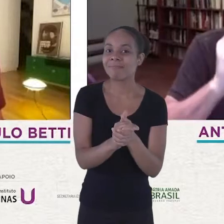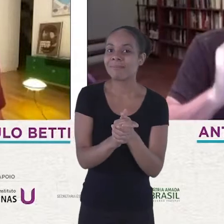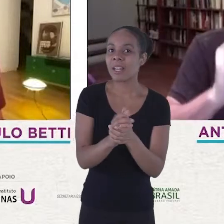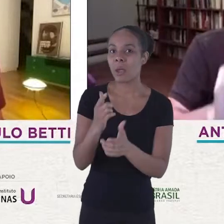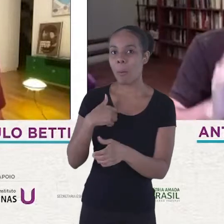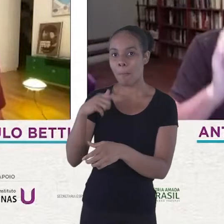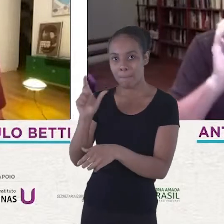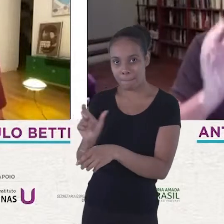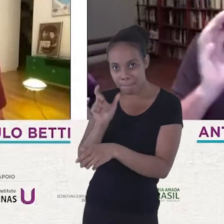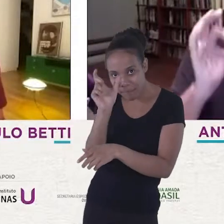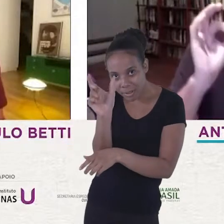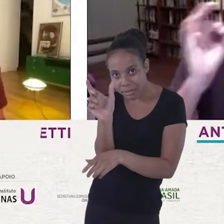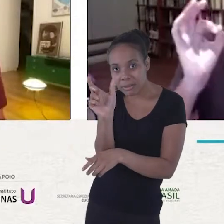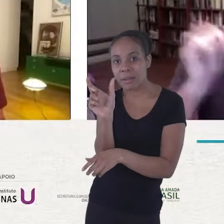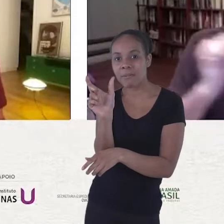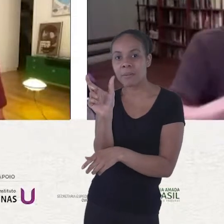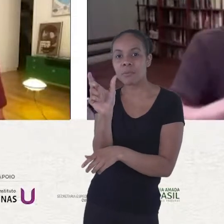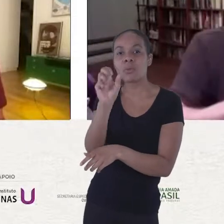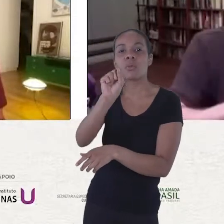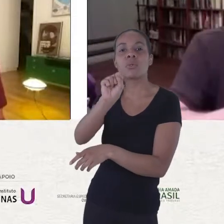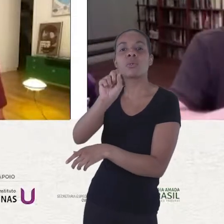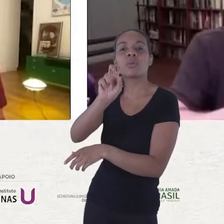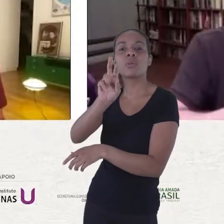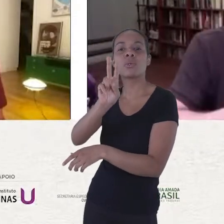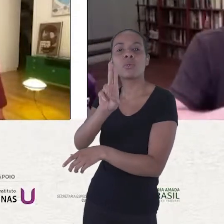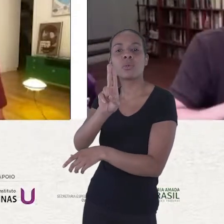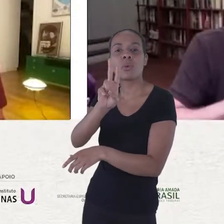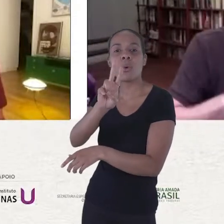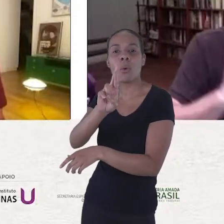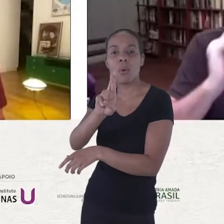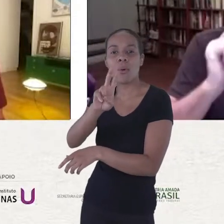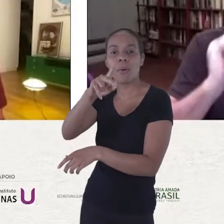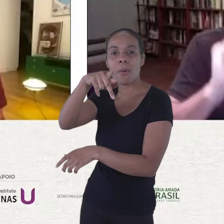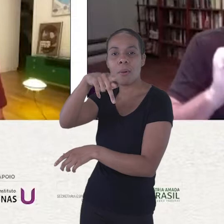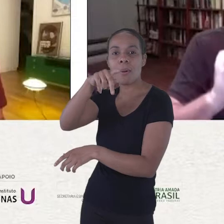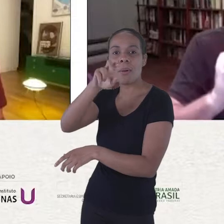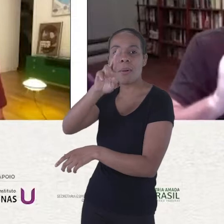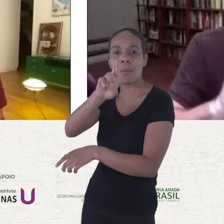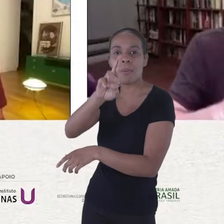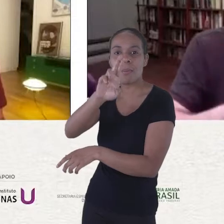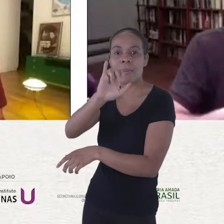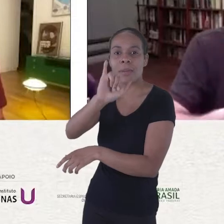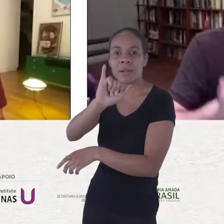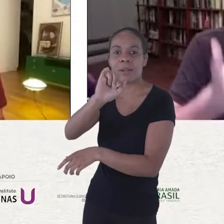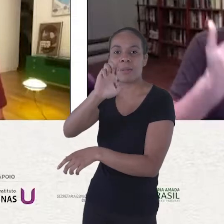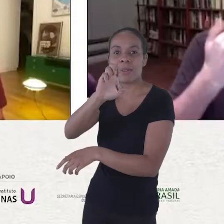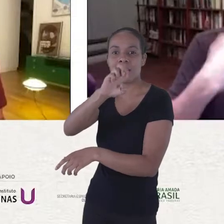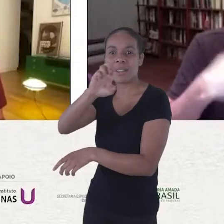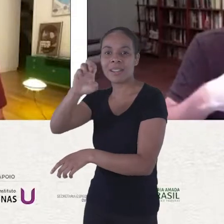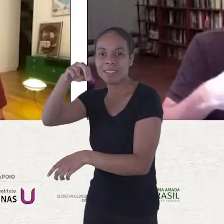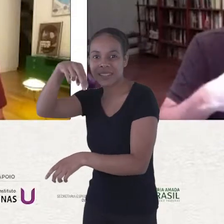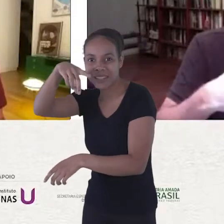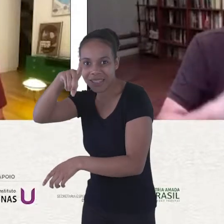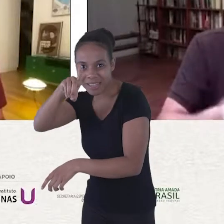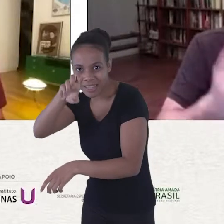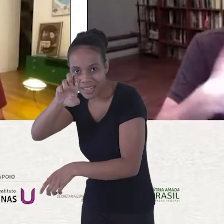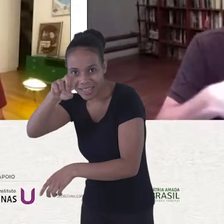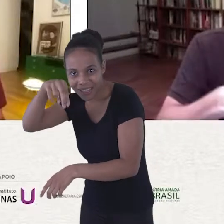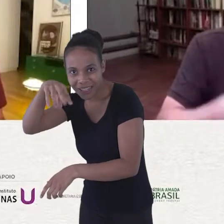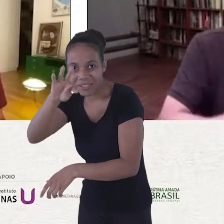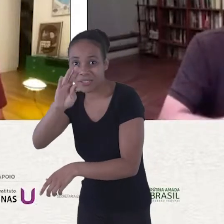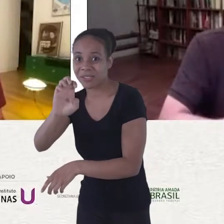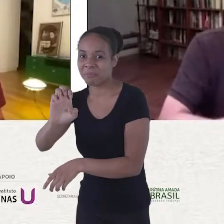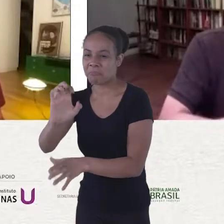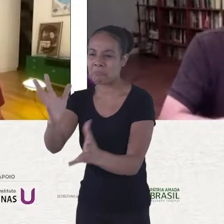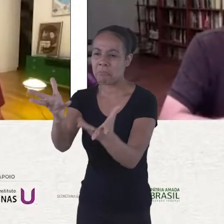é assim: eu acho surpreendente o livro do Stepan. Mas o surpreendente não é que surpreenda a